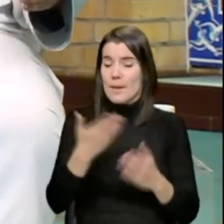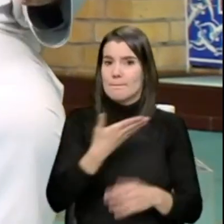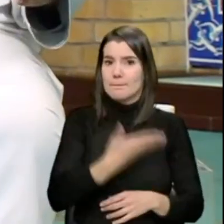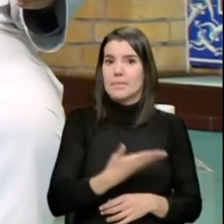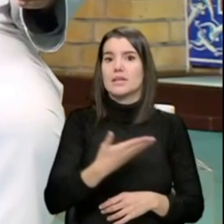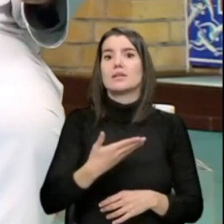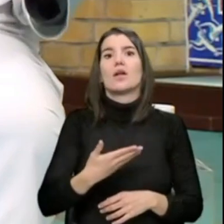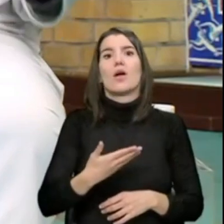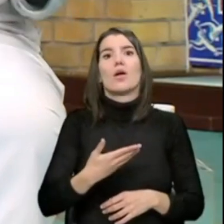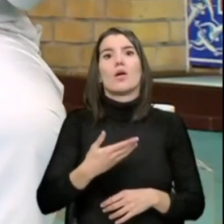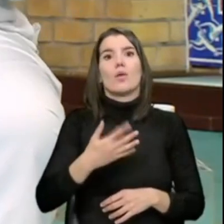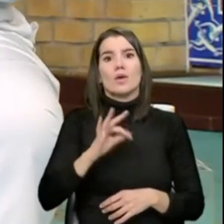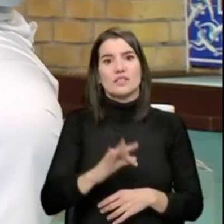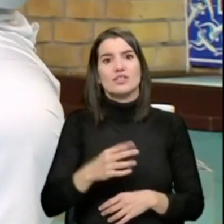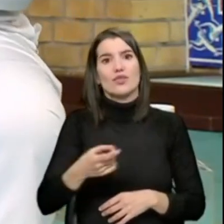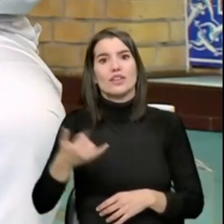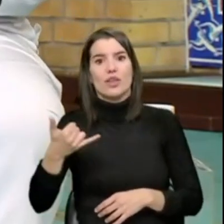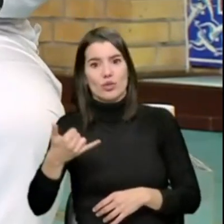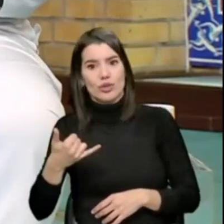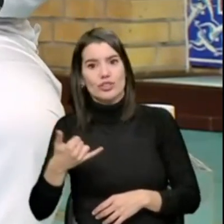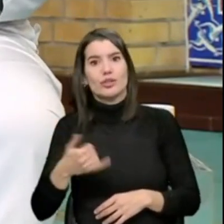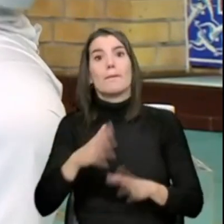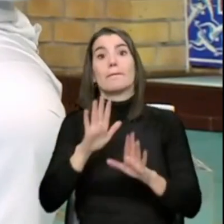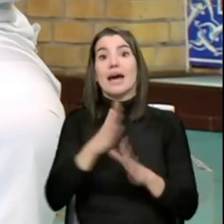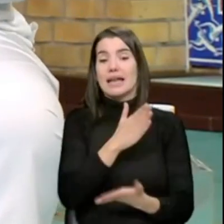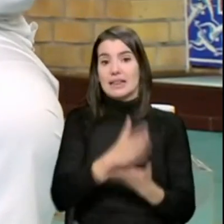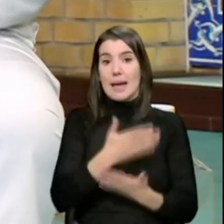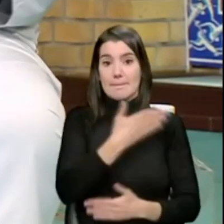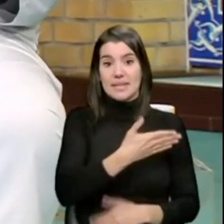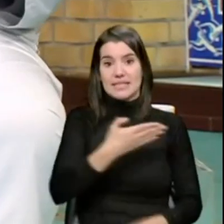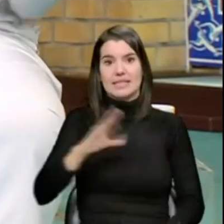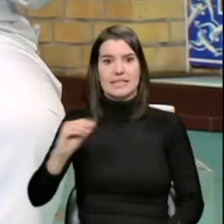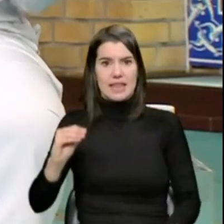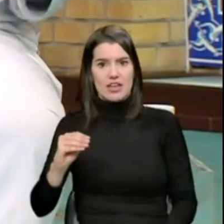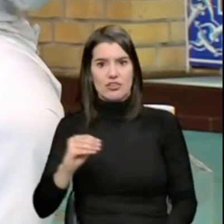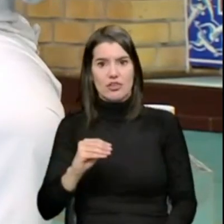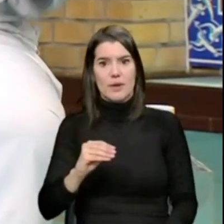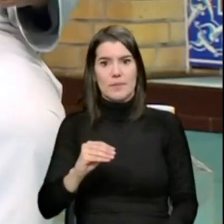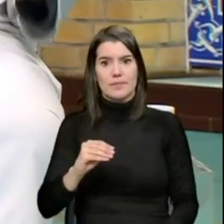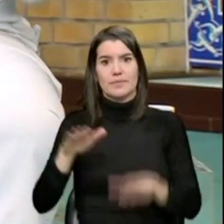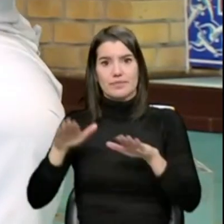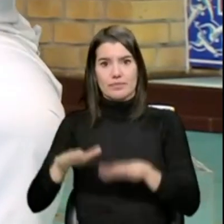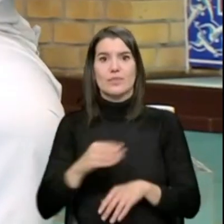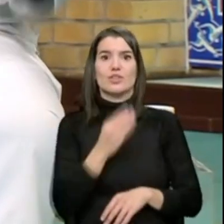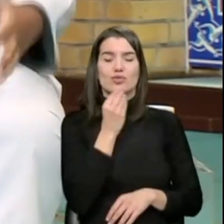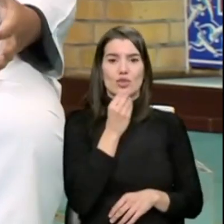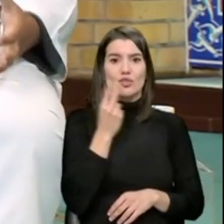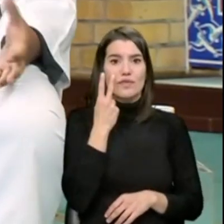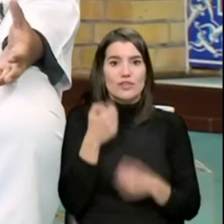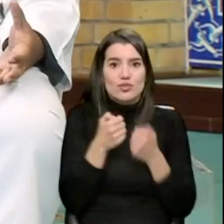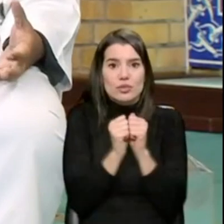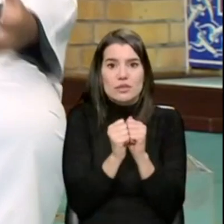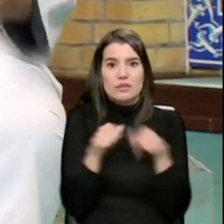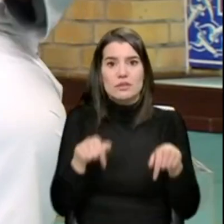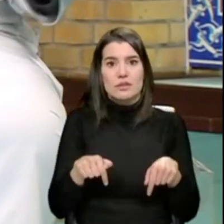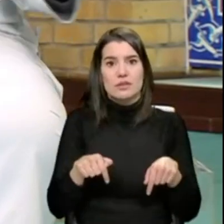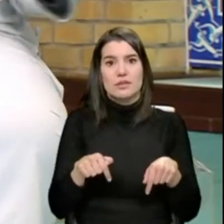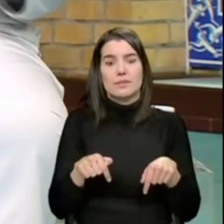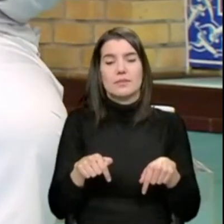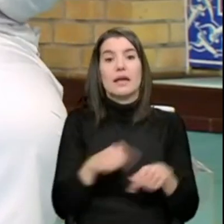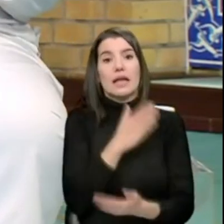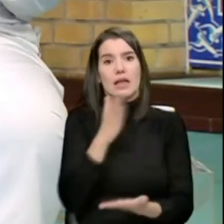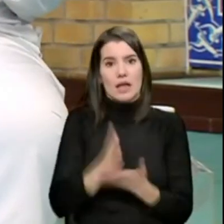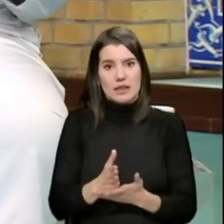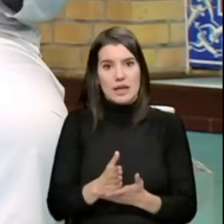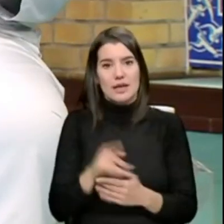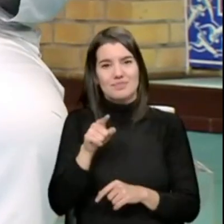cai Granada, mas até 1710 muçulmanos e judeus viveram às escondidas aqui. E até